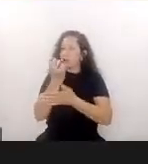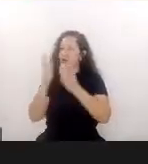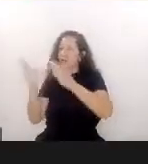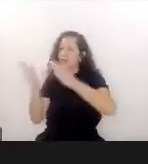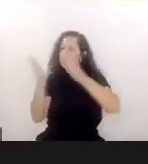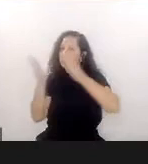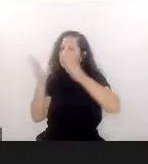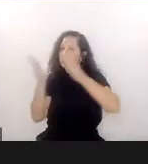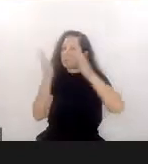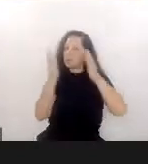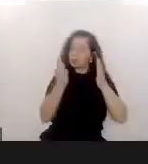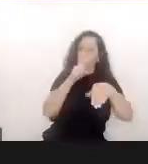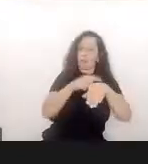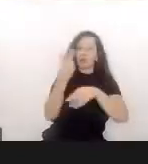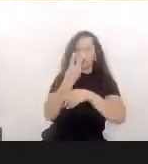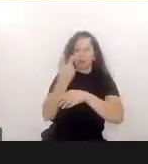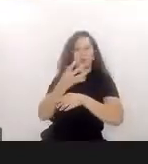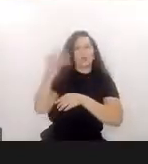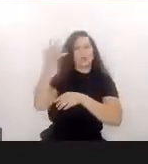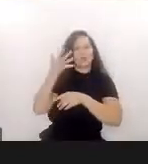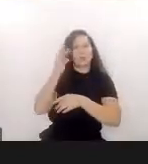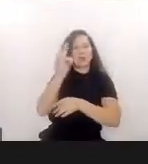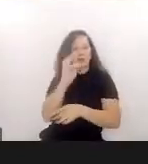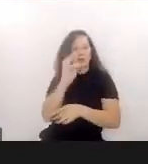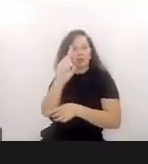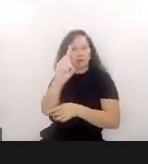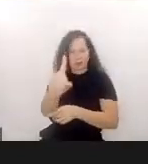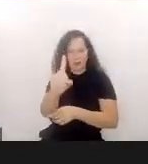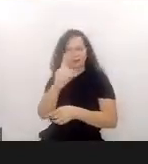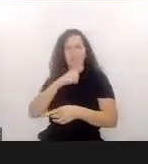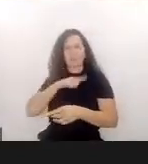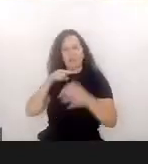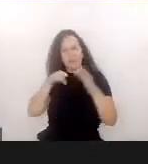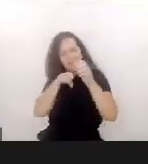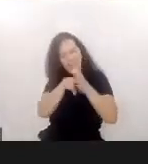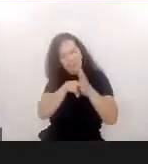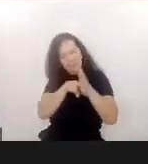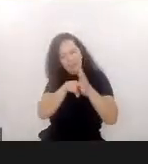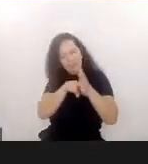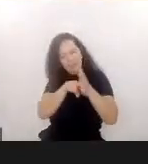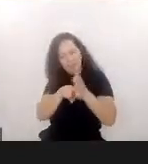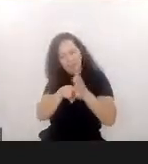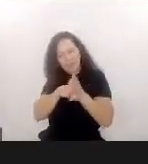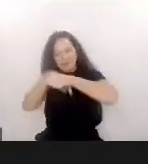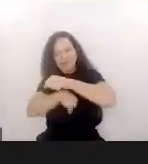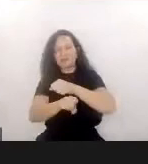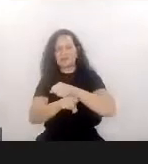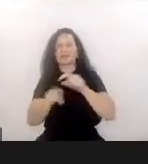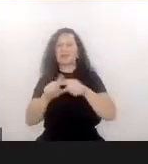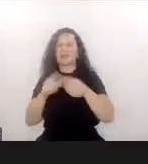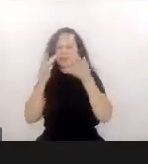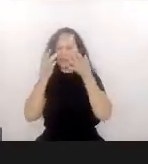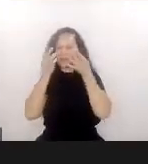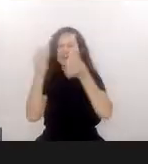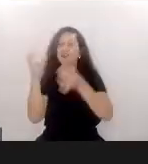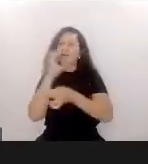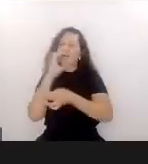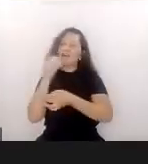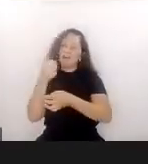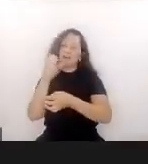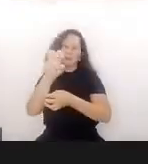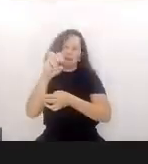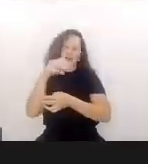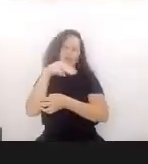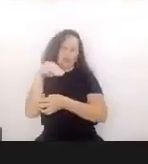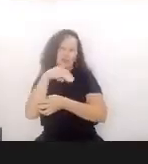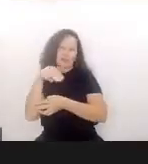saber mais do trabalho que a gente tem feito, e é uma apresentação rápida e concisa de 15 minutos. Se chama Cartografias para